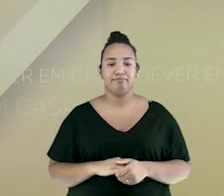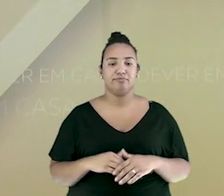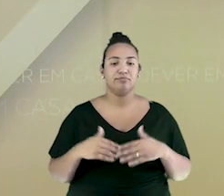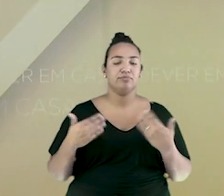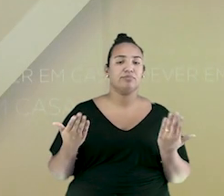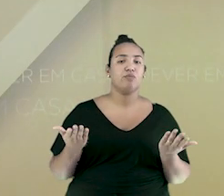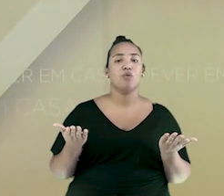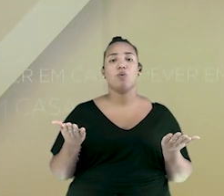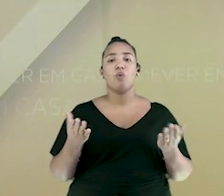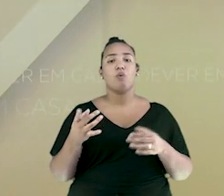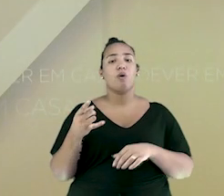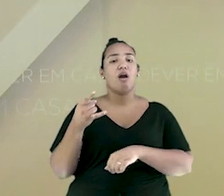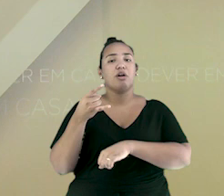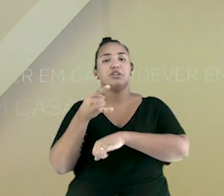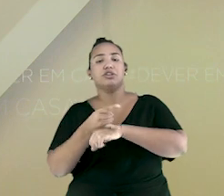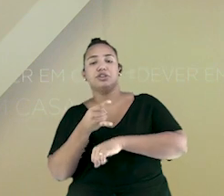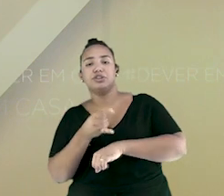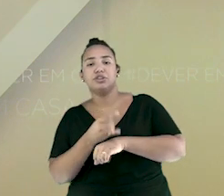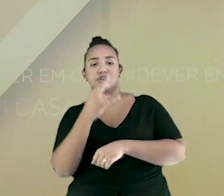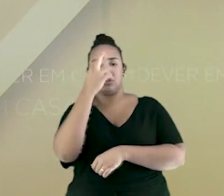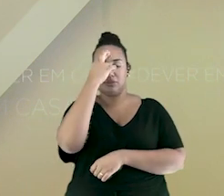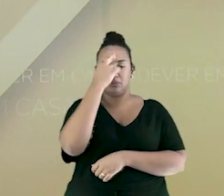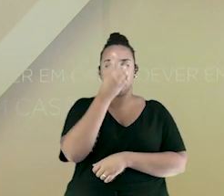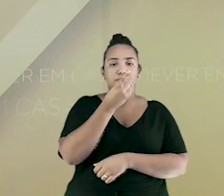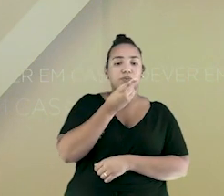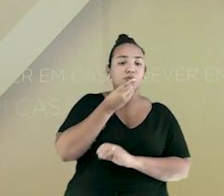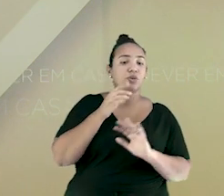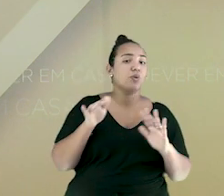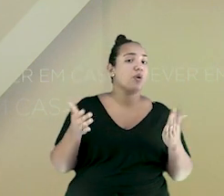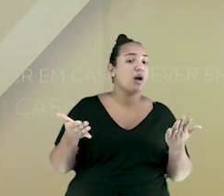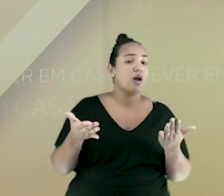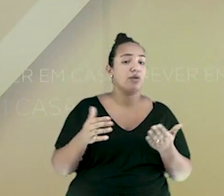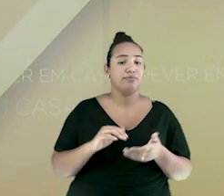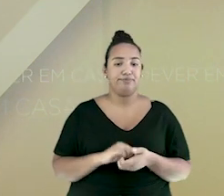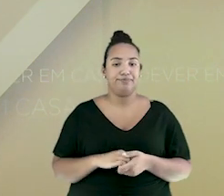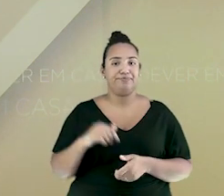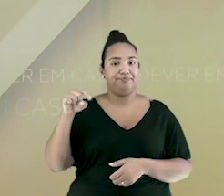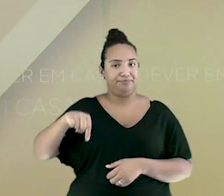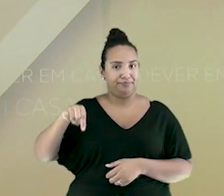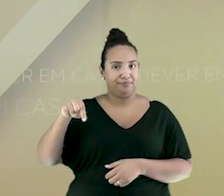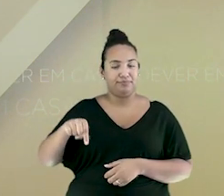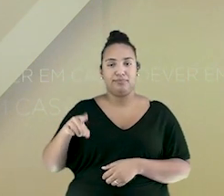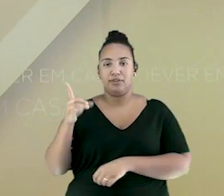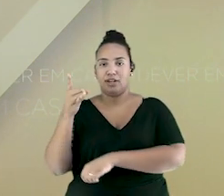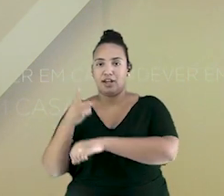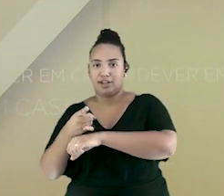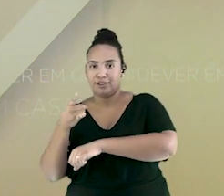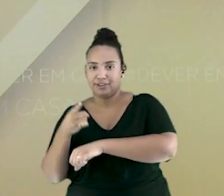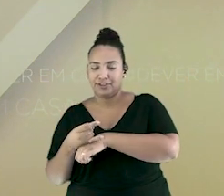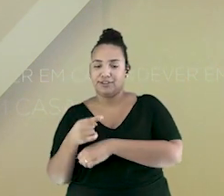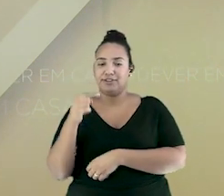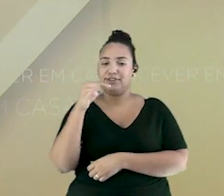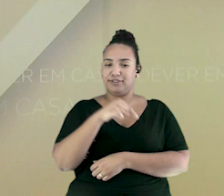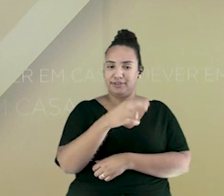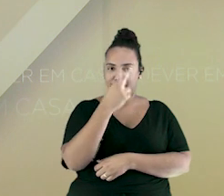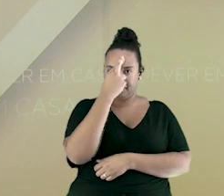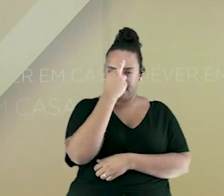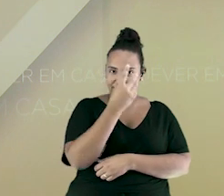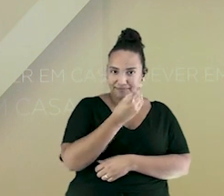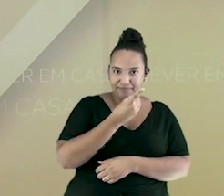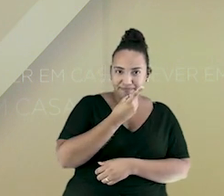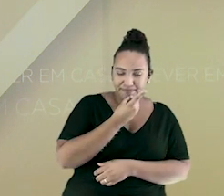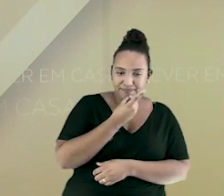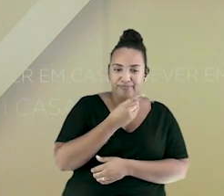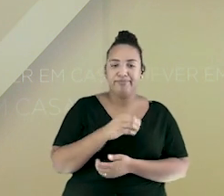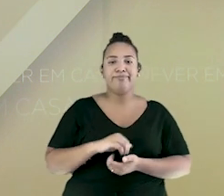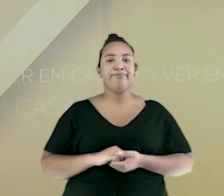Qual o lado do Haiti e qual o lado da República Dominicana? O Haiti está à esquerda e a República Dominicana